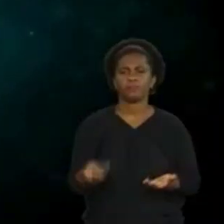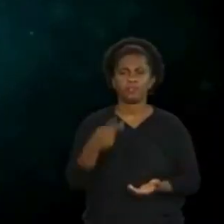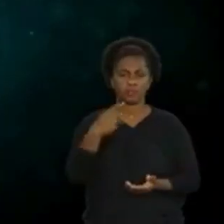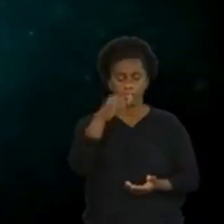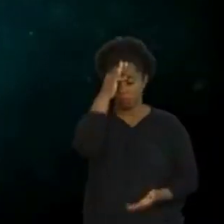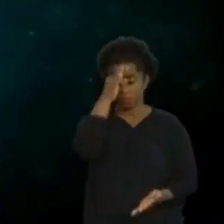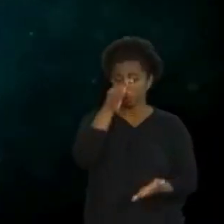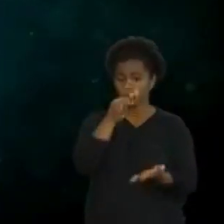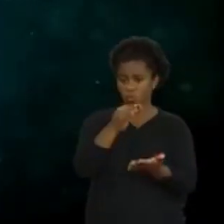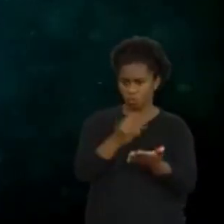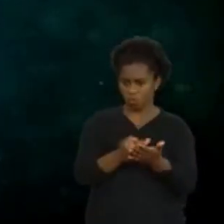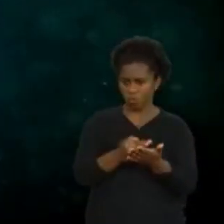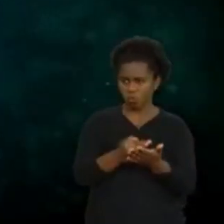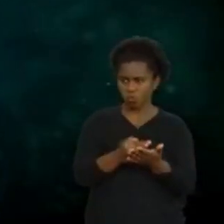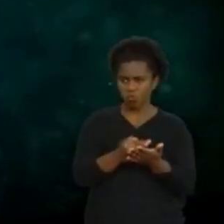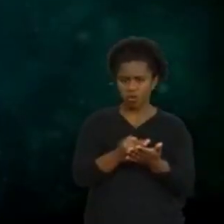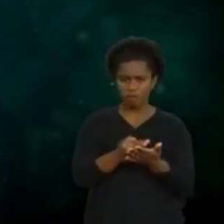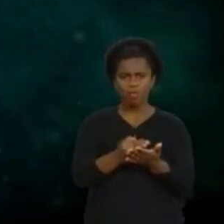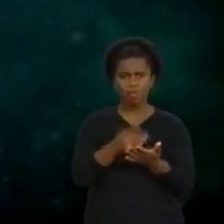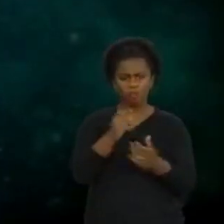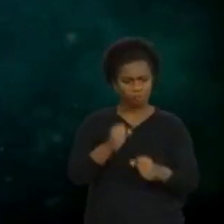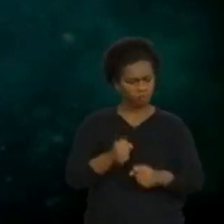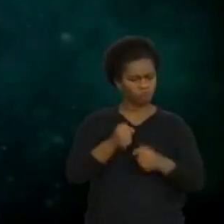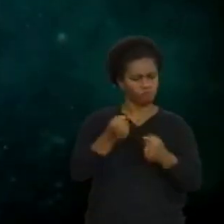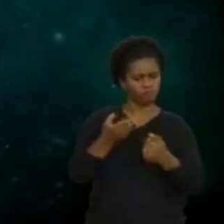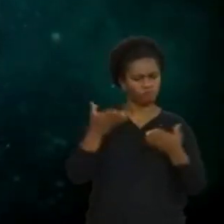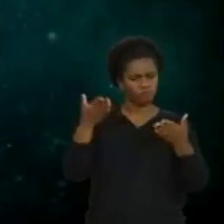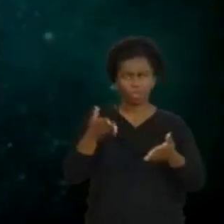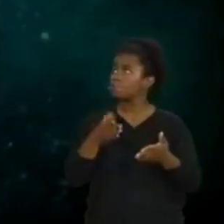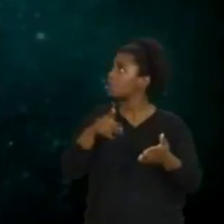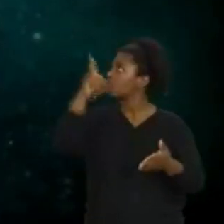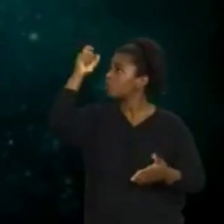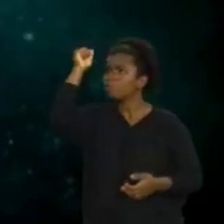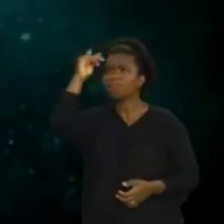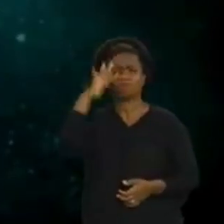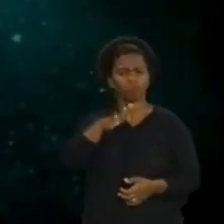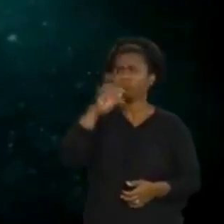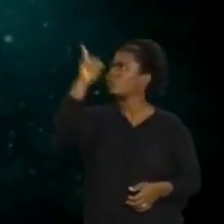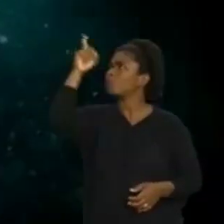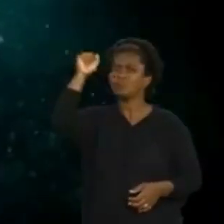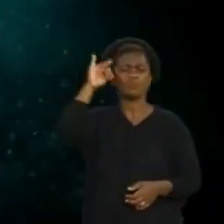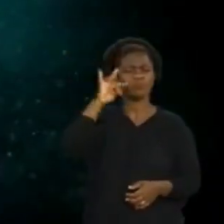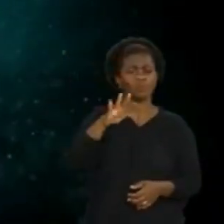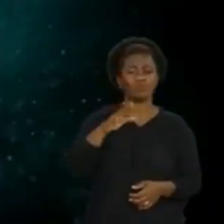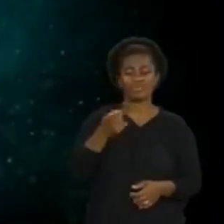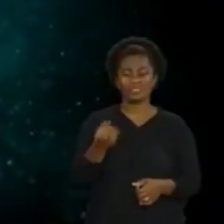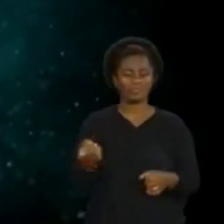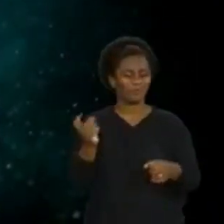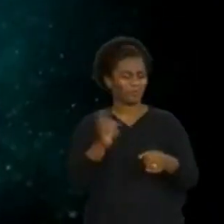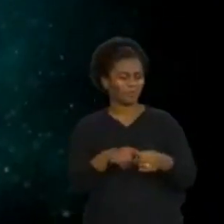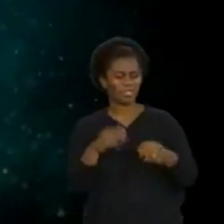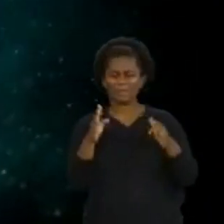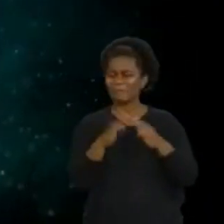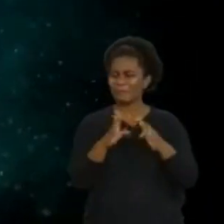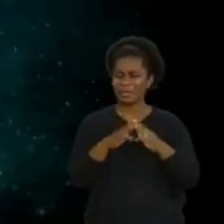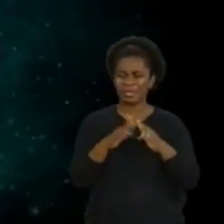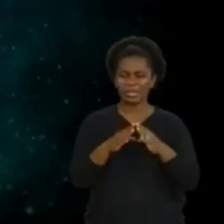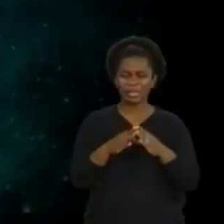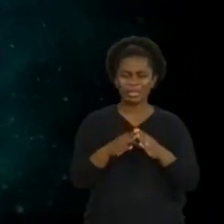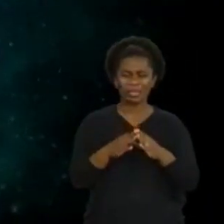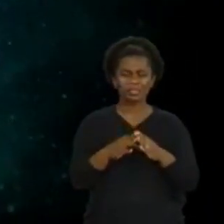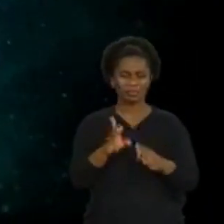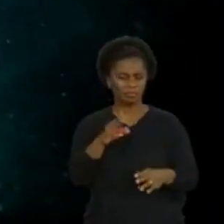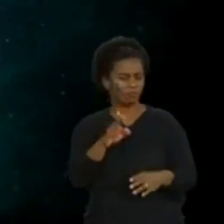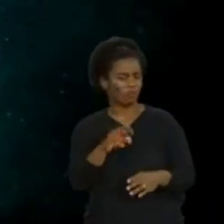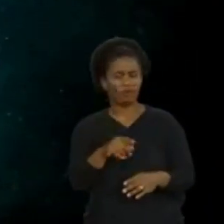fé que te trouxe, Deus honra essa fé. Você não volta de mãos vazias para casa, não. Deus